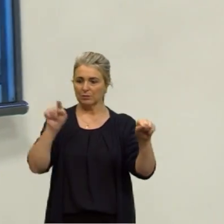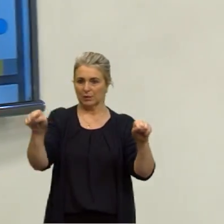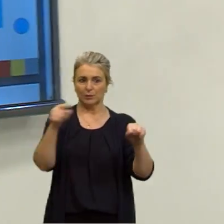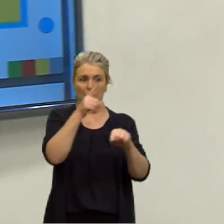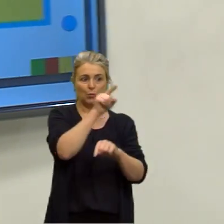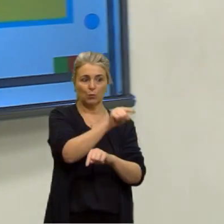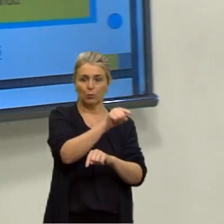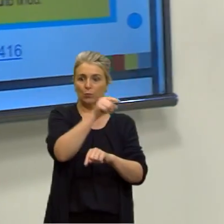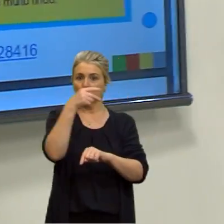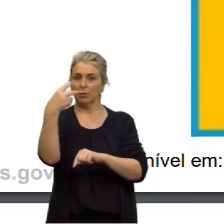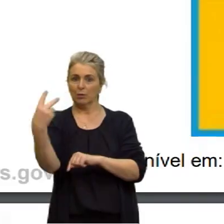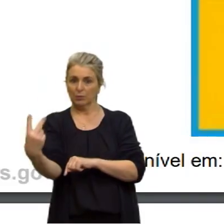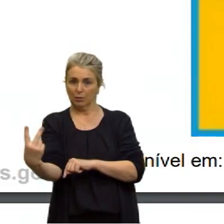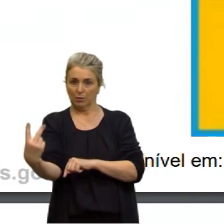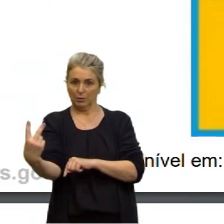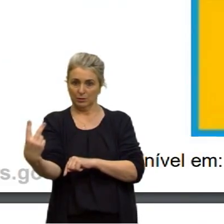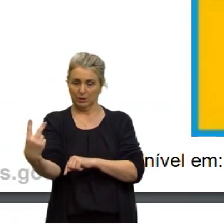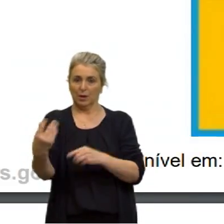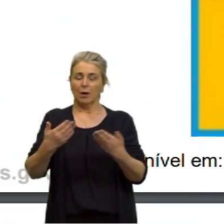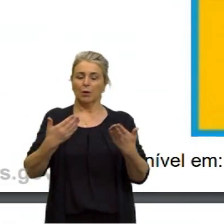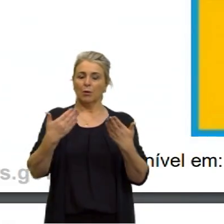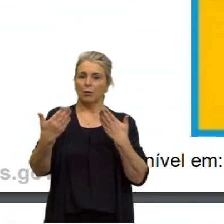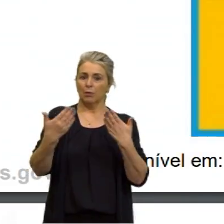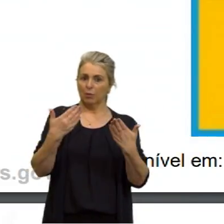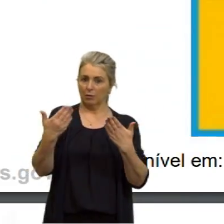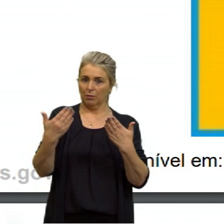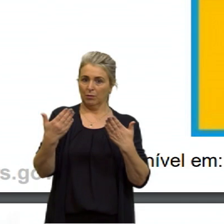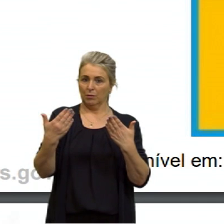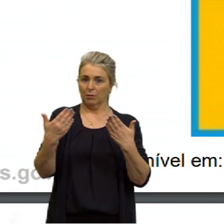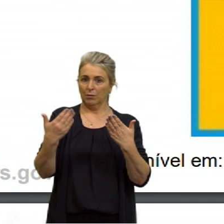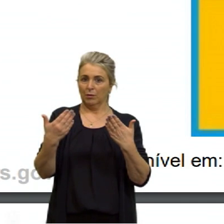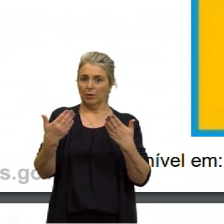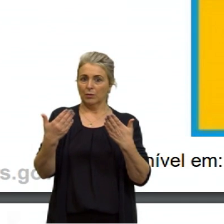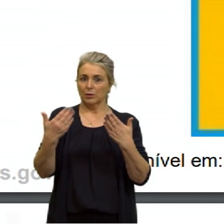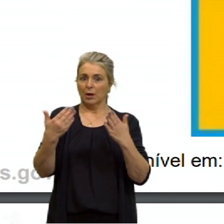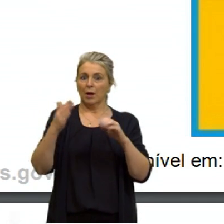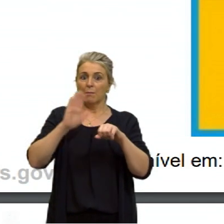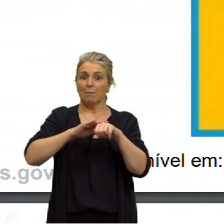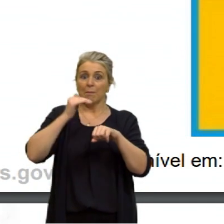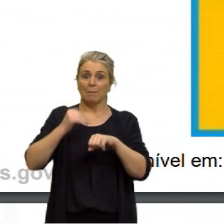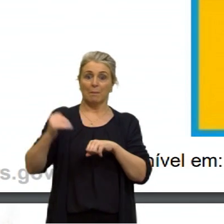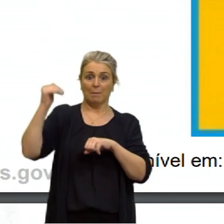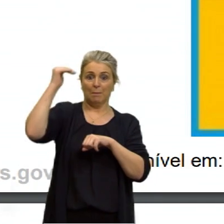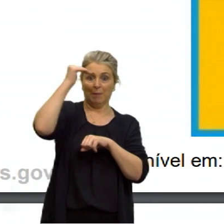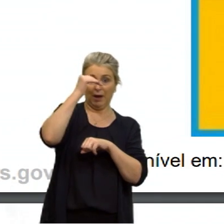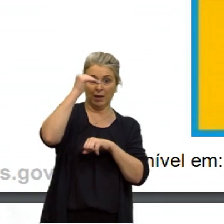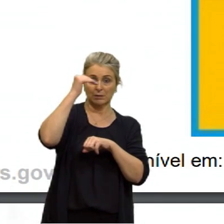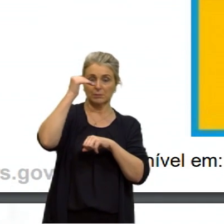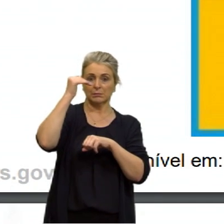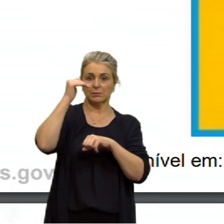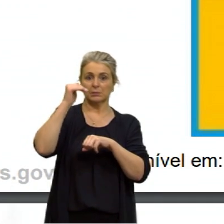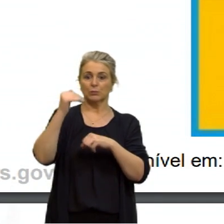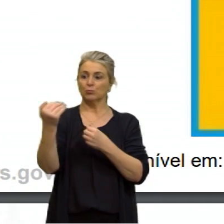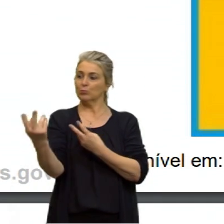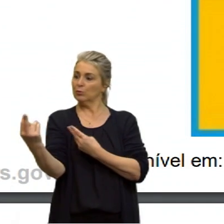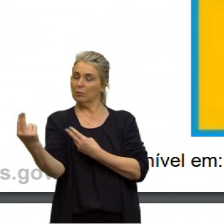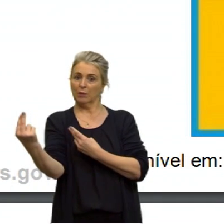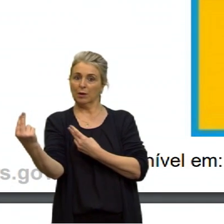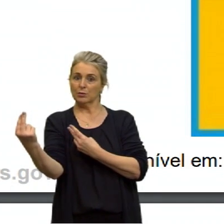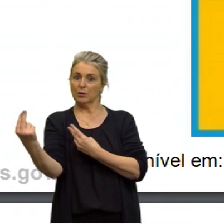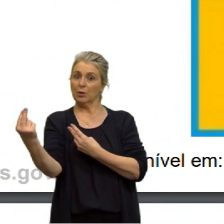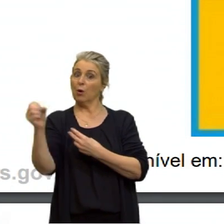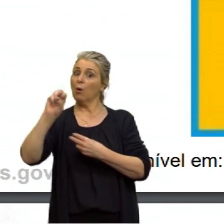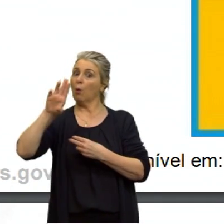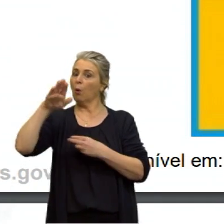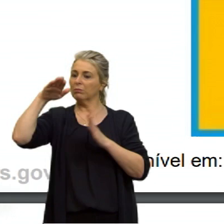olha ali o meu grau comparativo pode ser de superioridade de igualdade ou de inferioridade